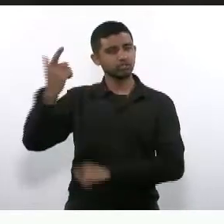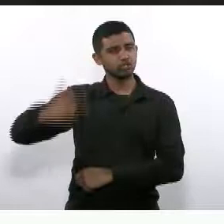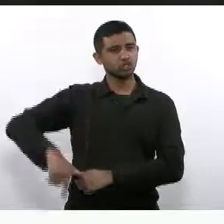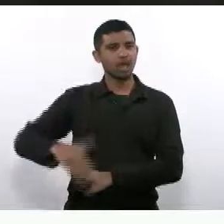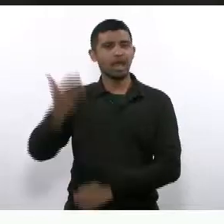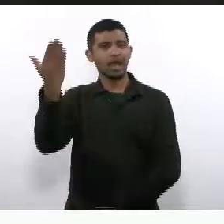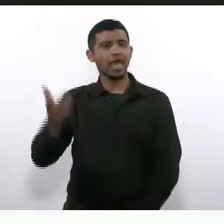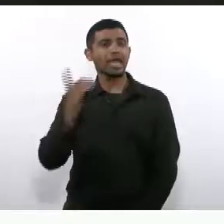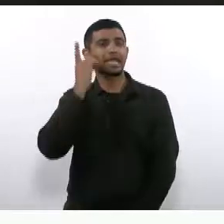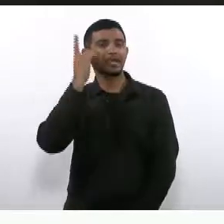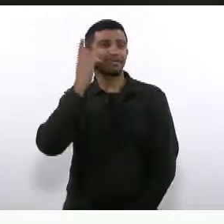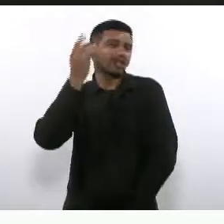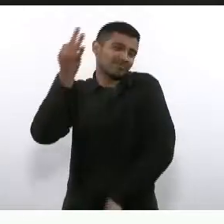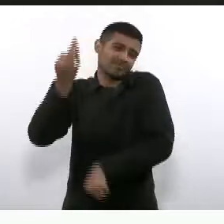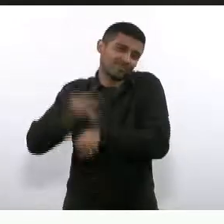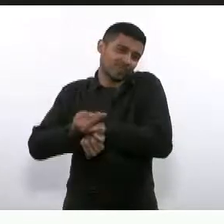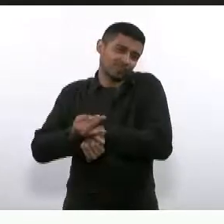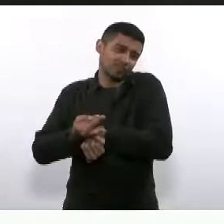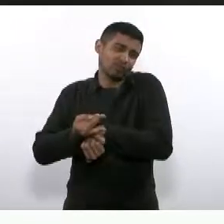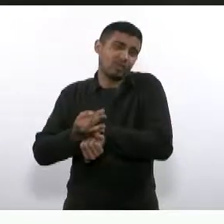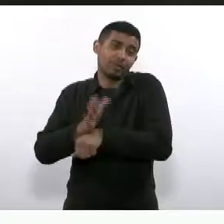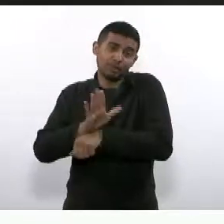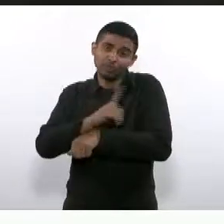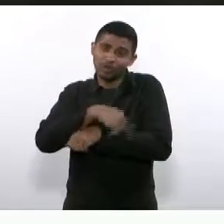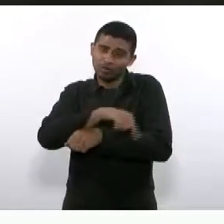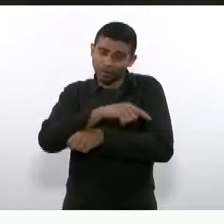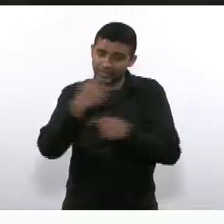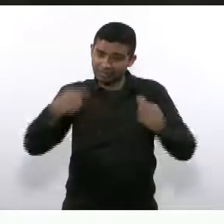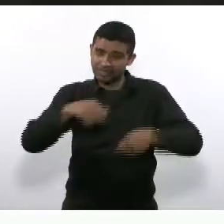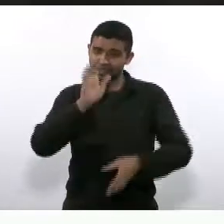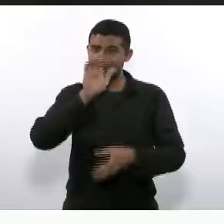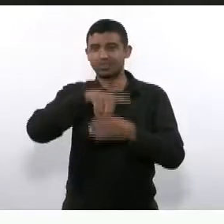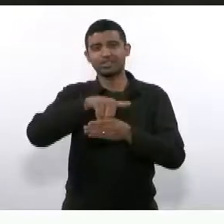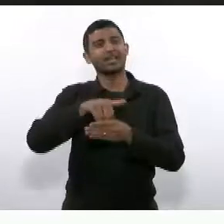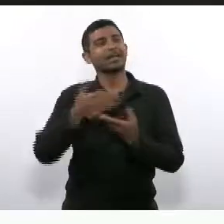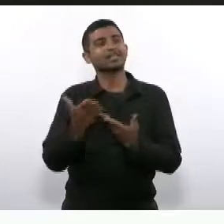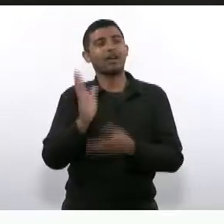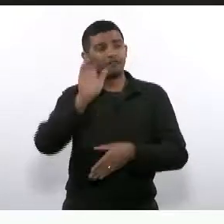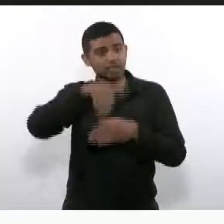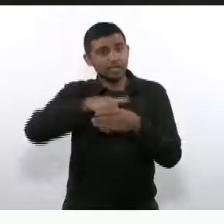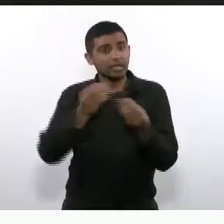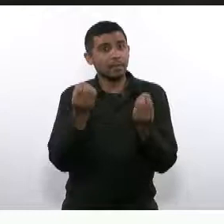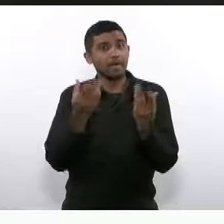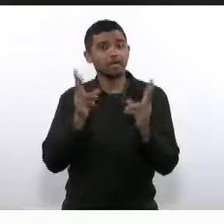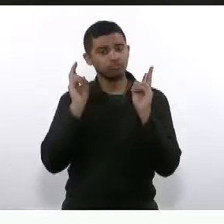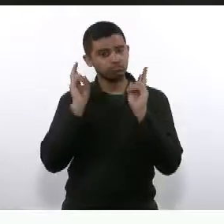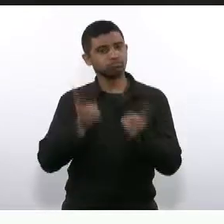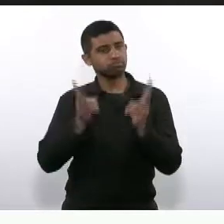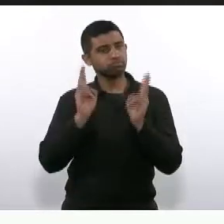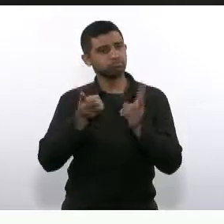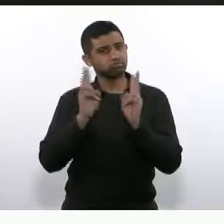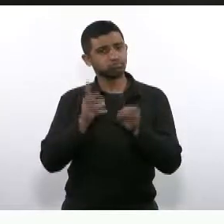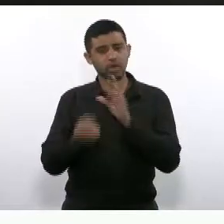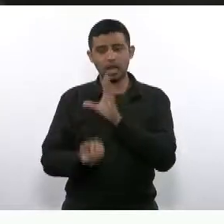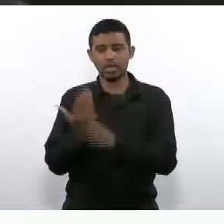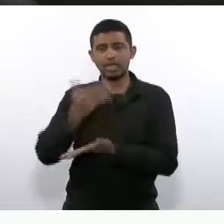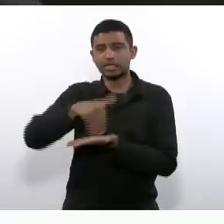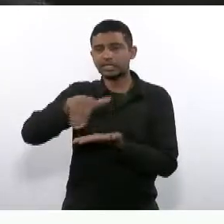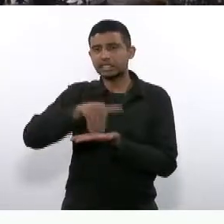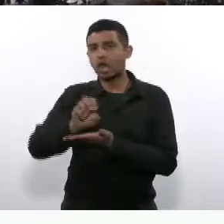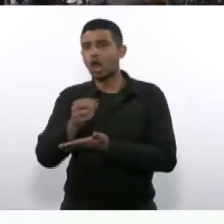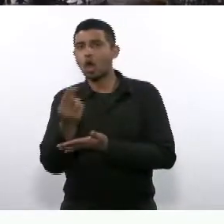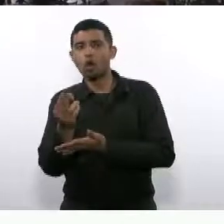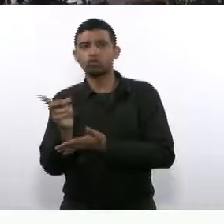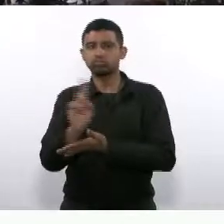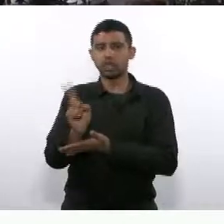nós obrigatoriamente temos que votar. Então, a votação é para se mantém a criação da secretaria ou não,